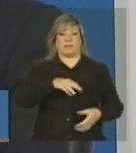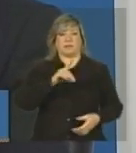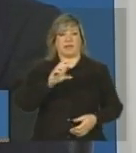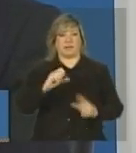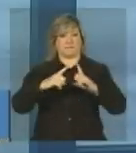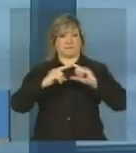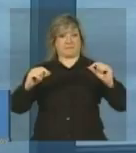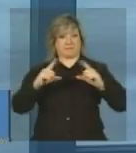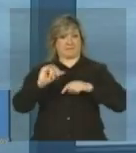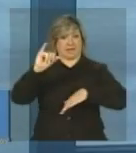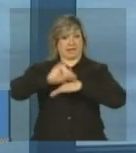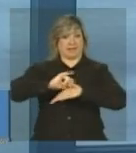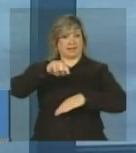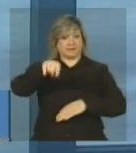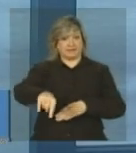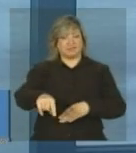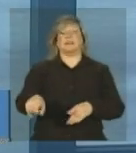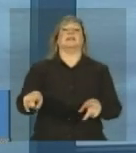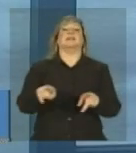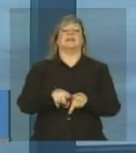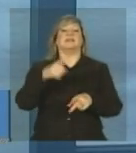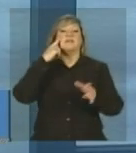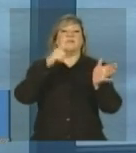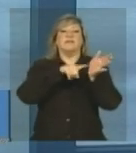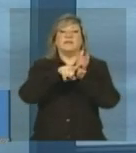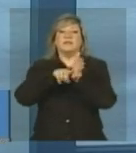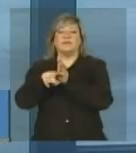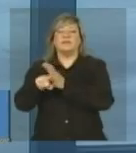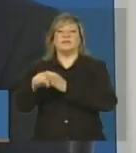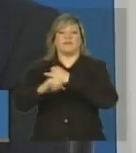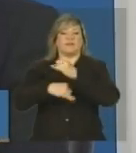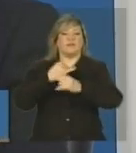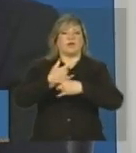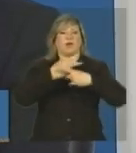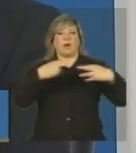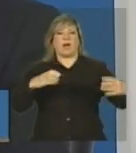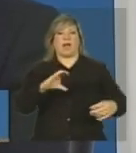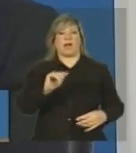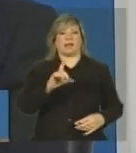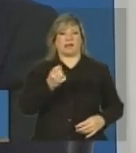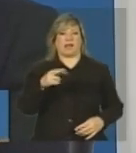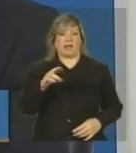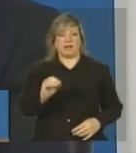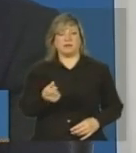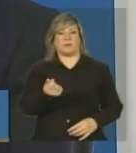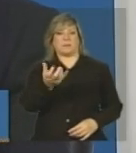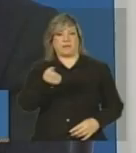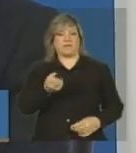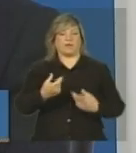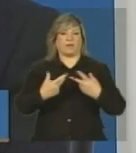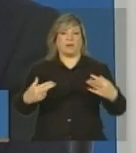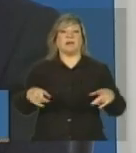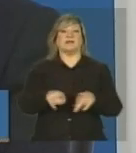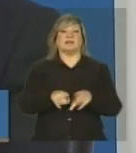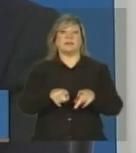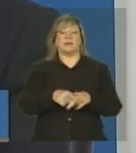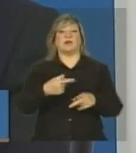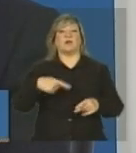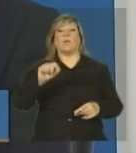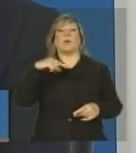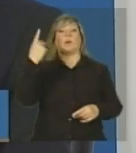Brasília, as averiguações nos sistemas informatizados que temos de cadastro de benefício e na solicitação aos